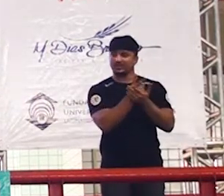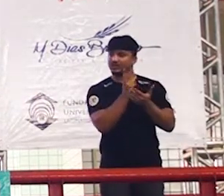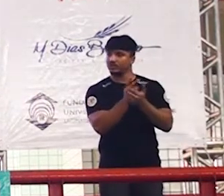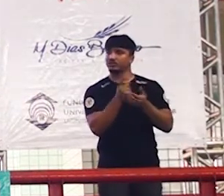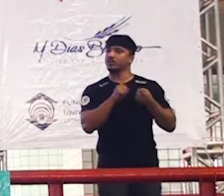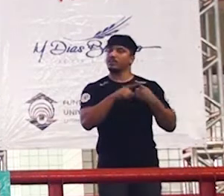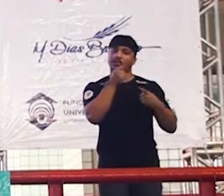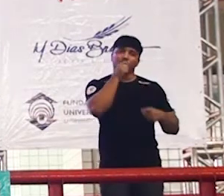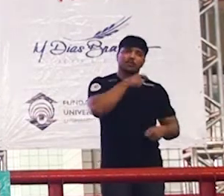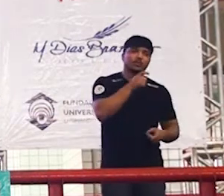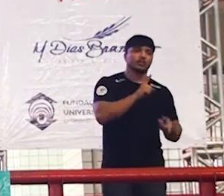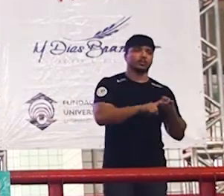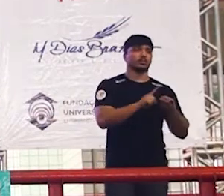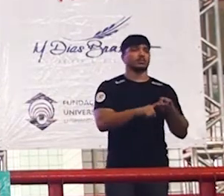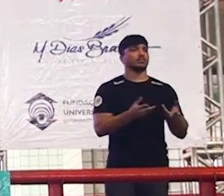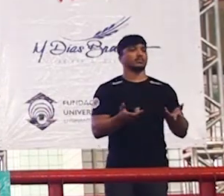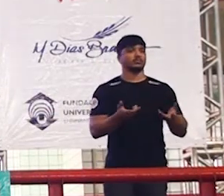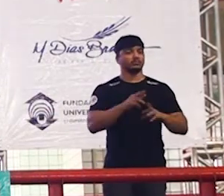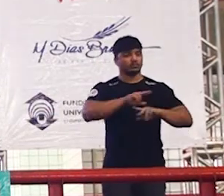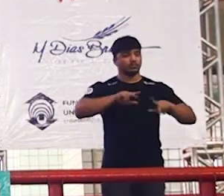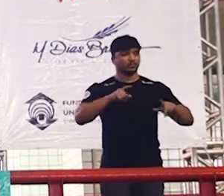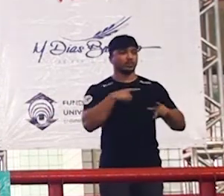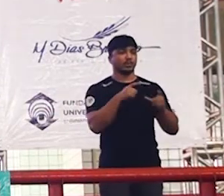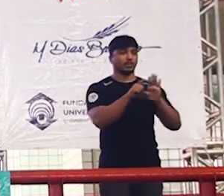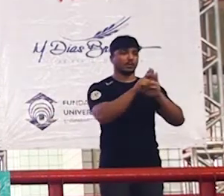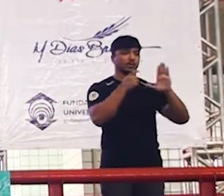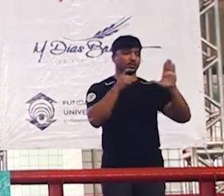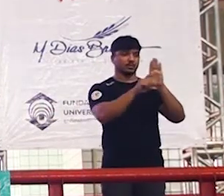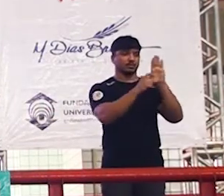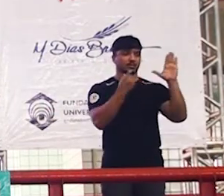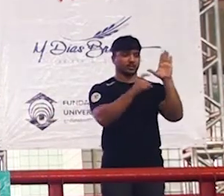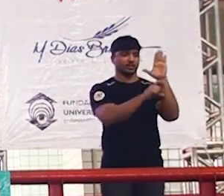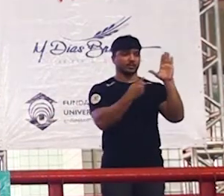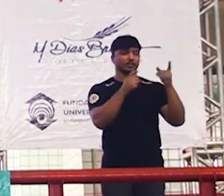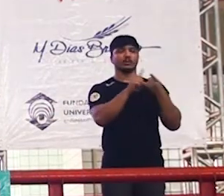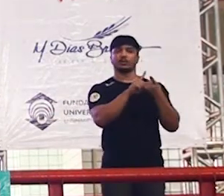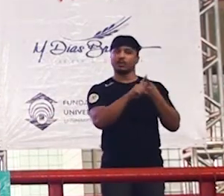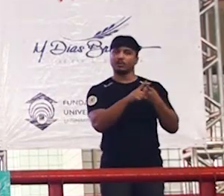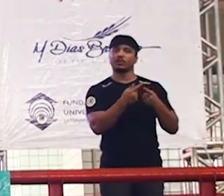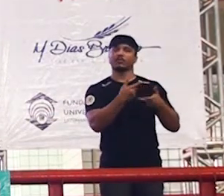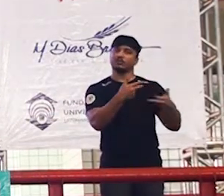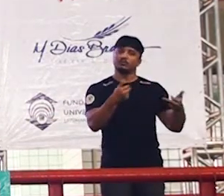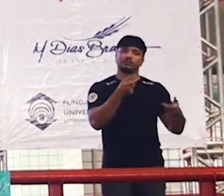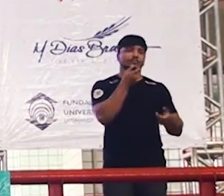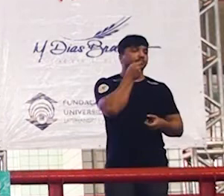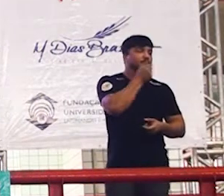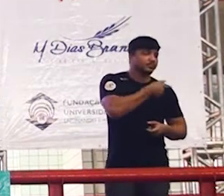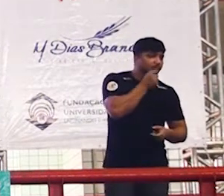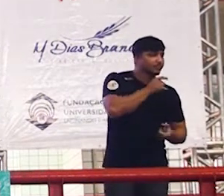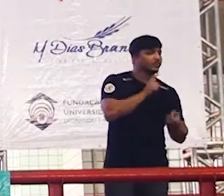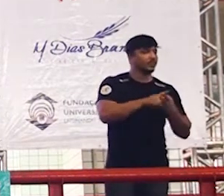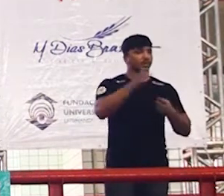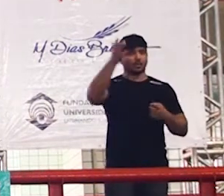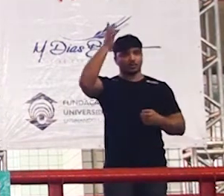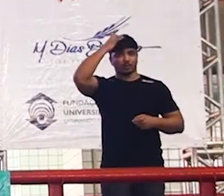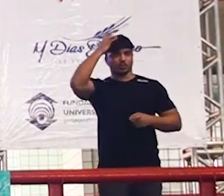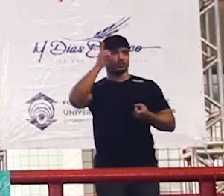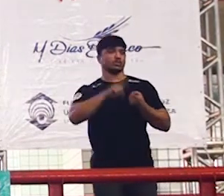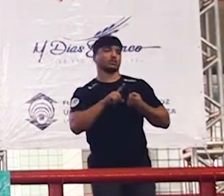são bem-humoradas, e são irônicas. As tirinhas muitas vezes são críticas, e são bem-humoradas, e são